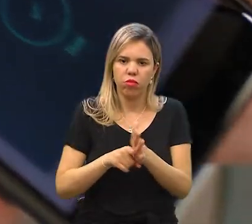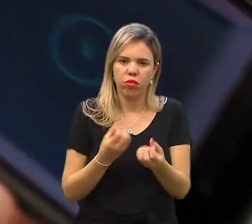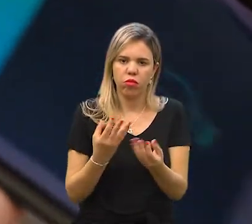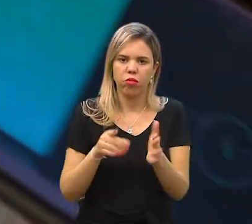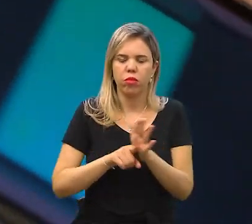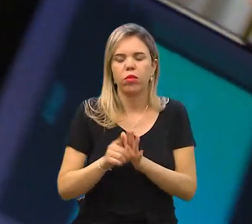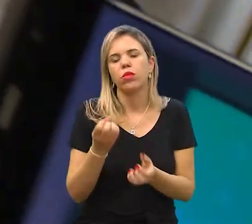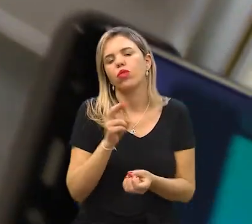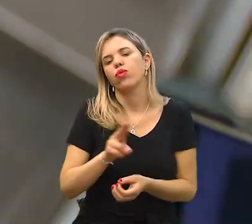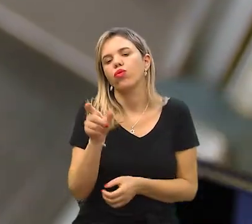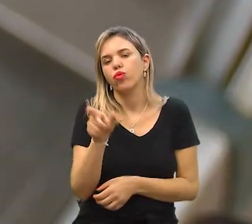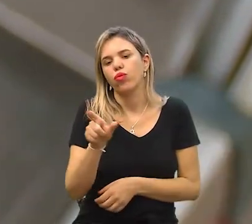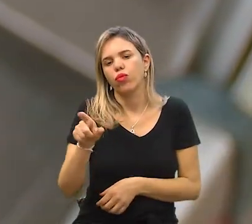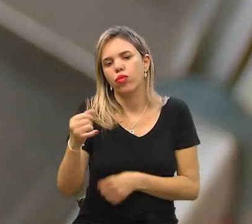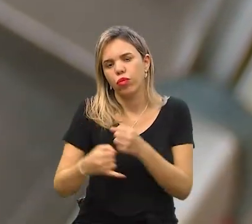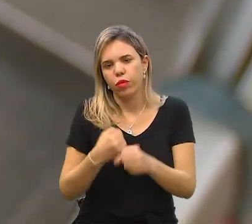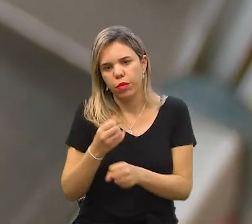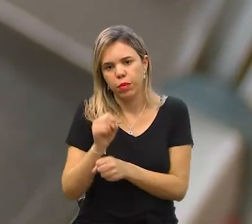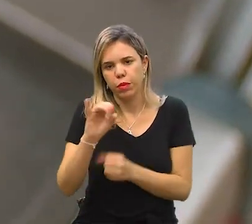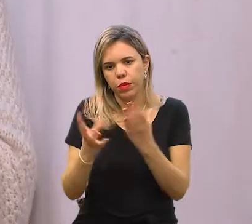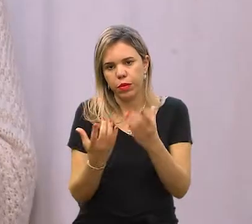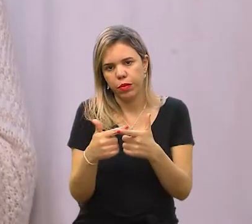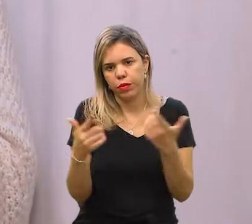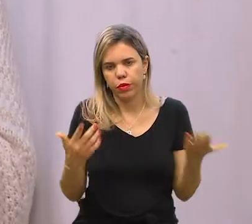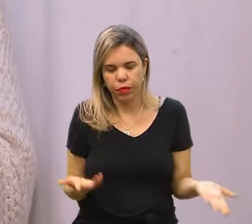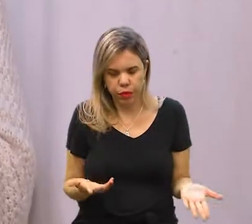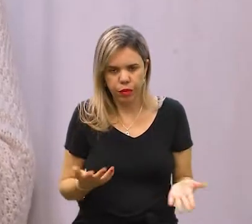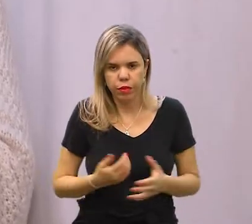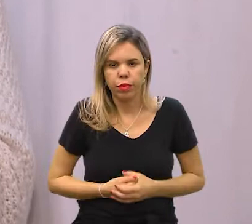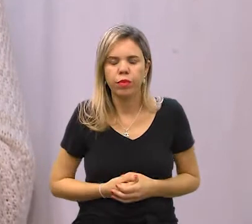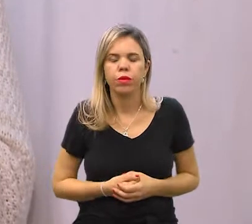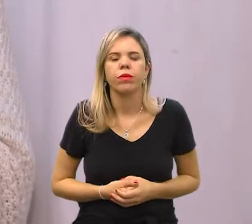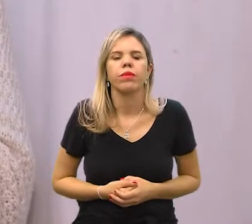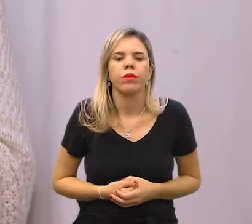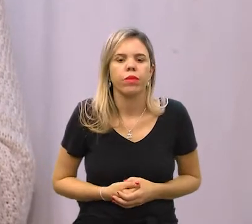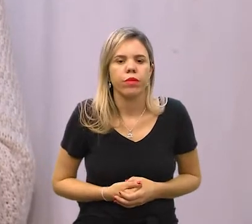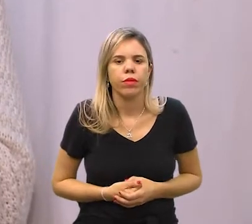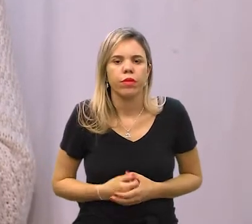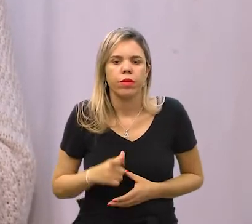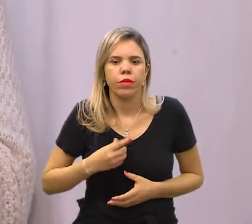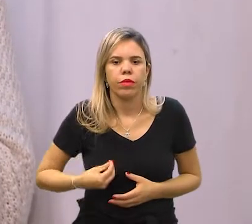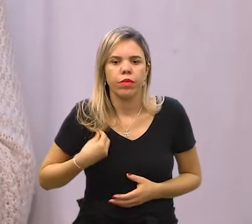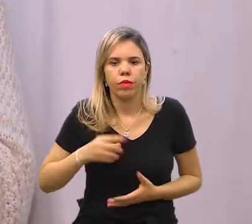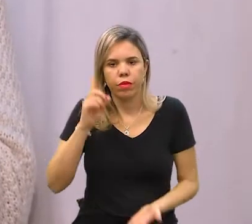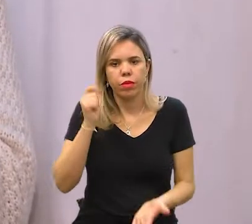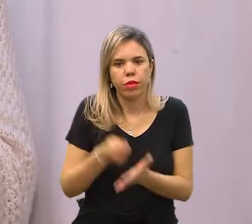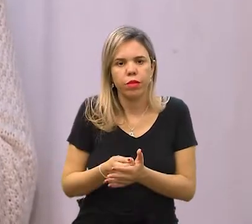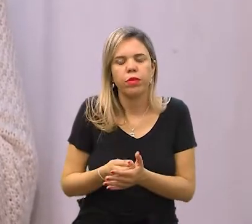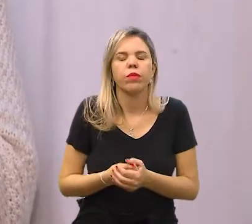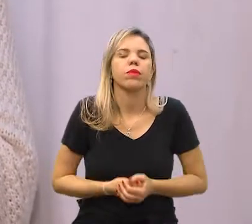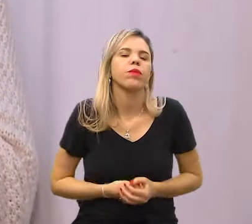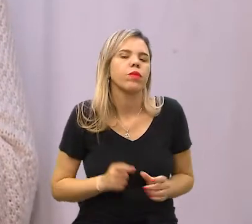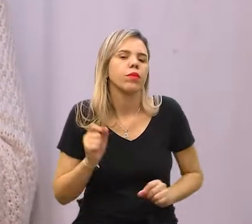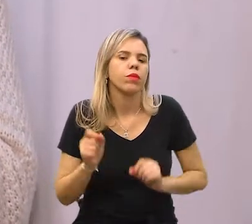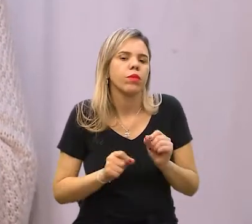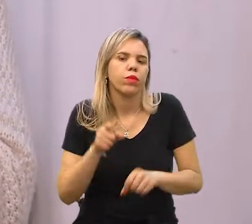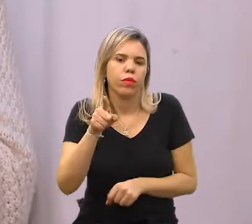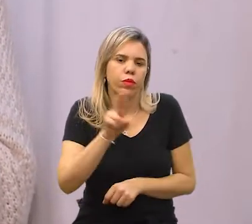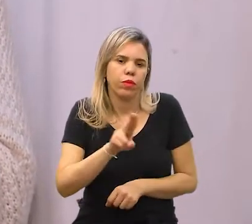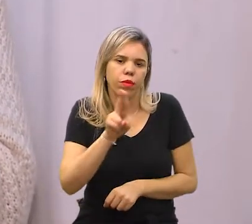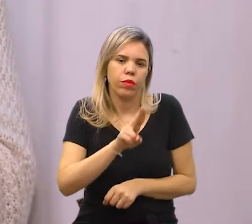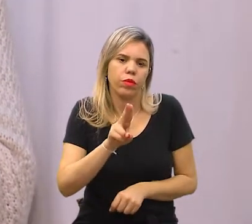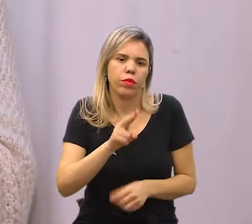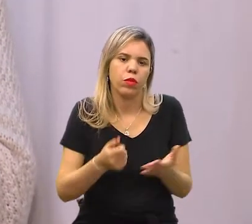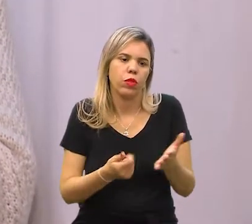utilizar. Com o cartão virtual, se acontecer esse tipo de coisa, vai estar garantido pelo menos que, se você